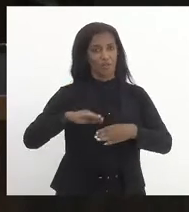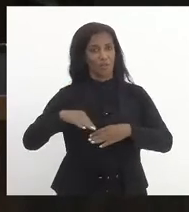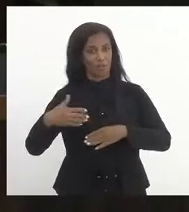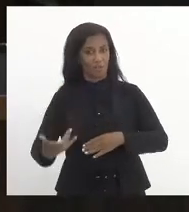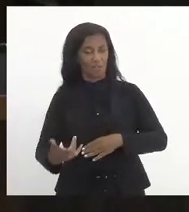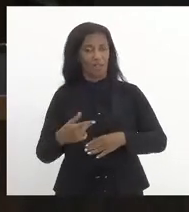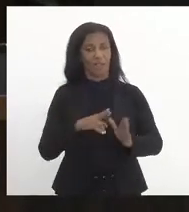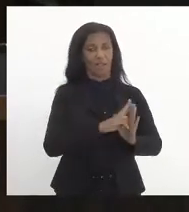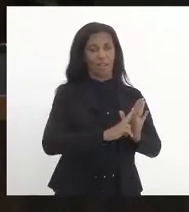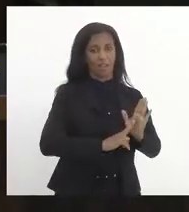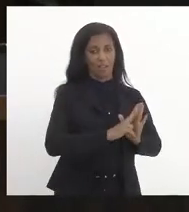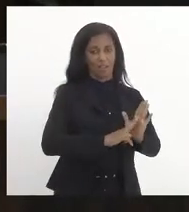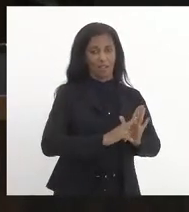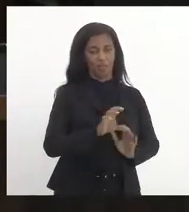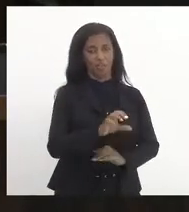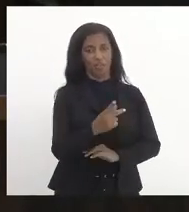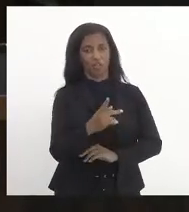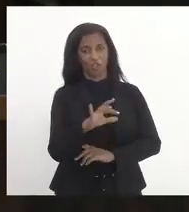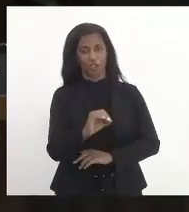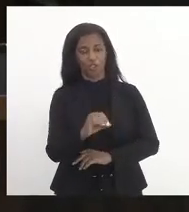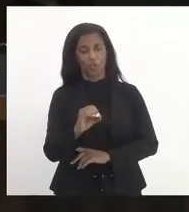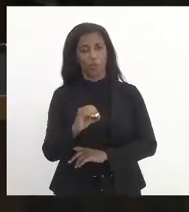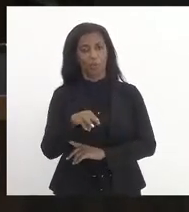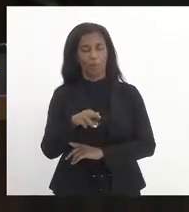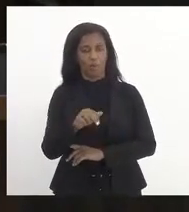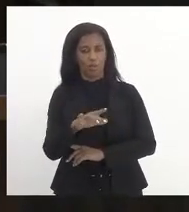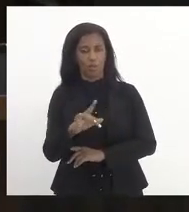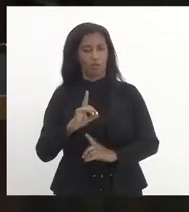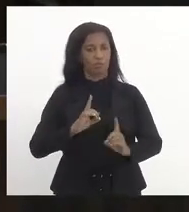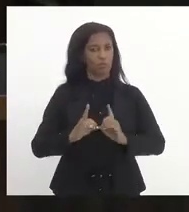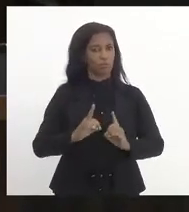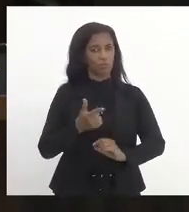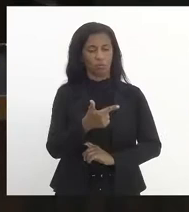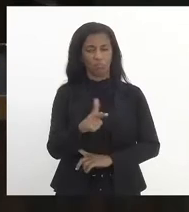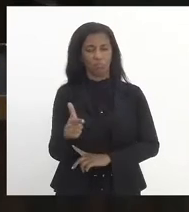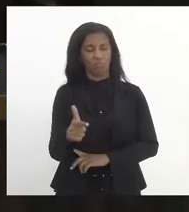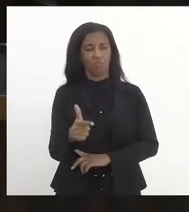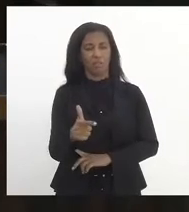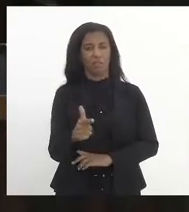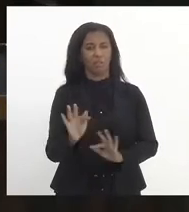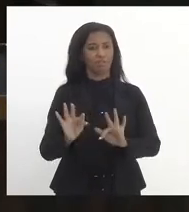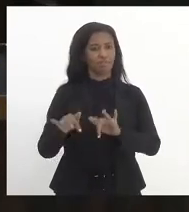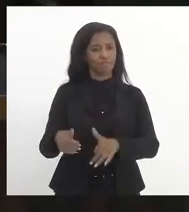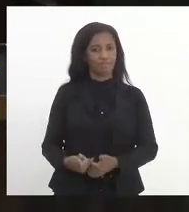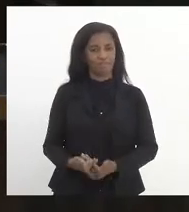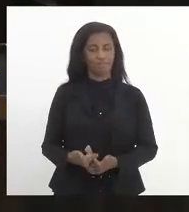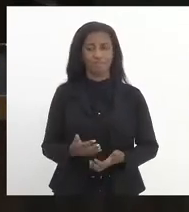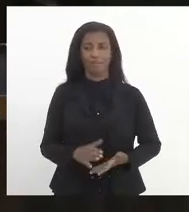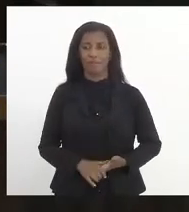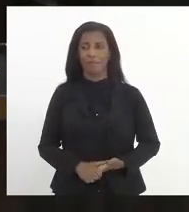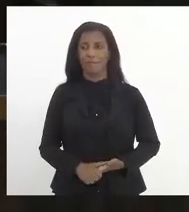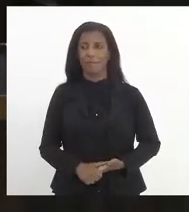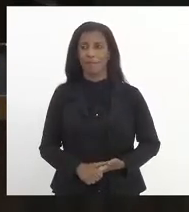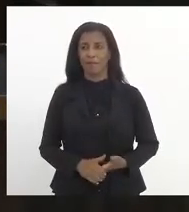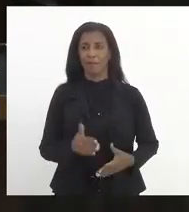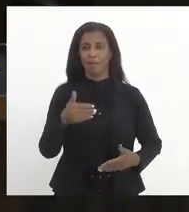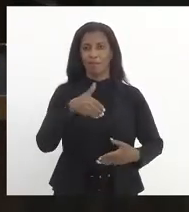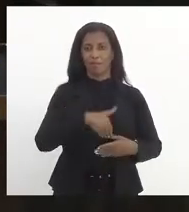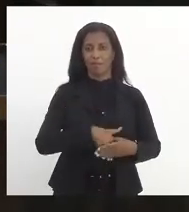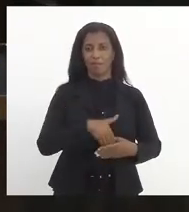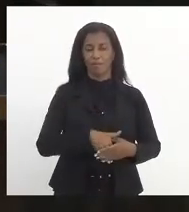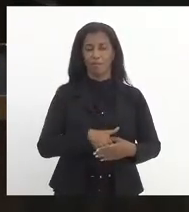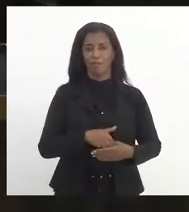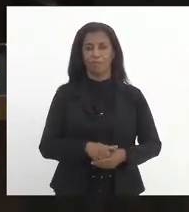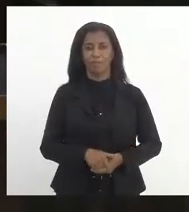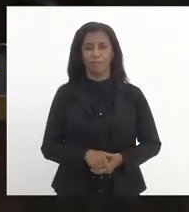favorável, relator deputado Chico Machado. Em discussão, não havendo quem queira discutir, encerrada a discussão. Em votação, os senhores